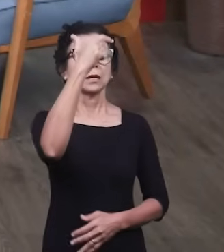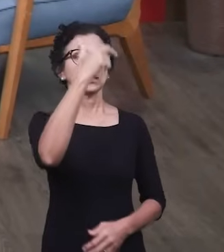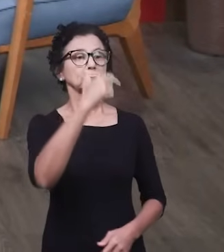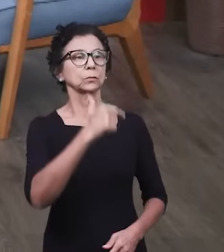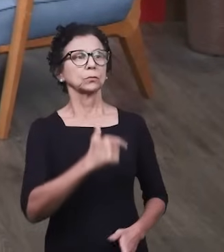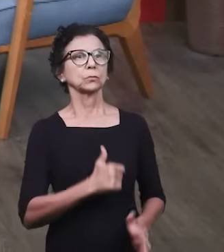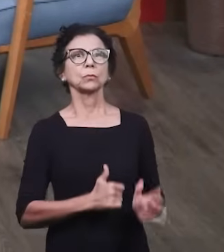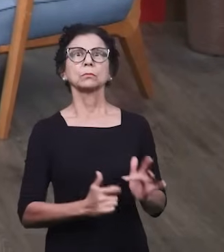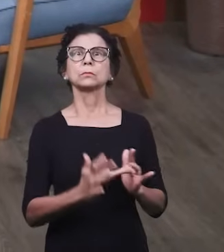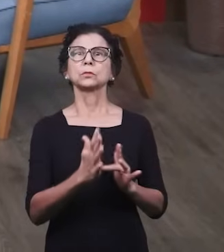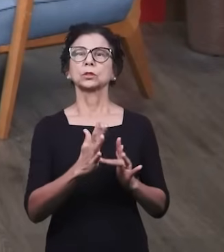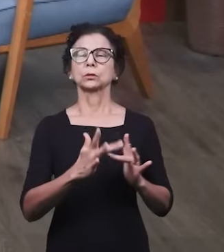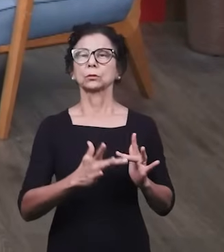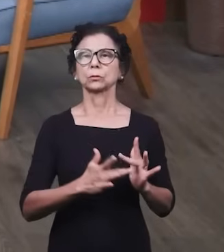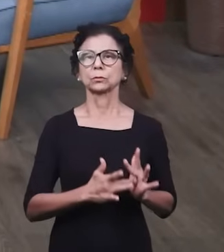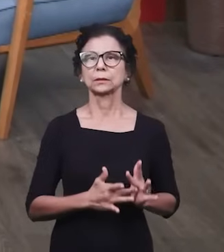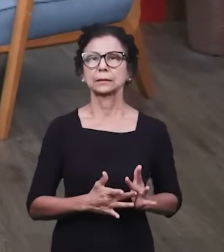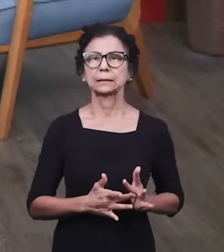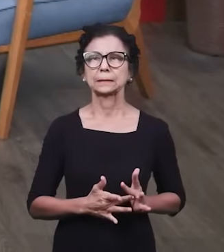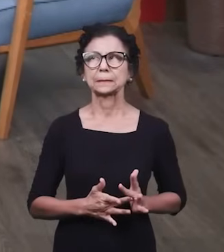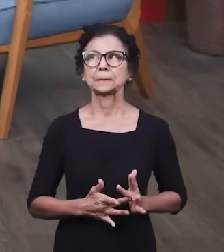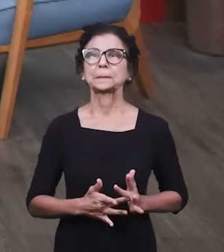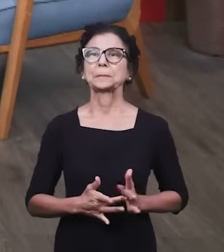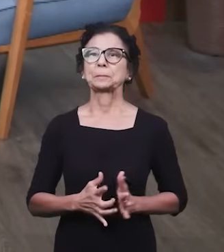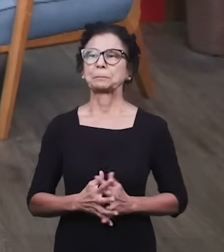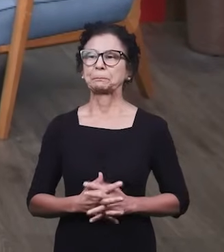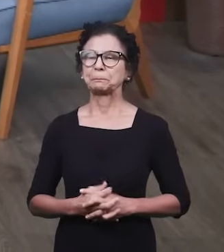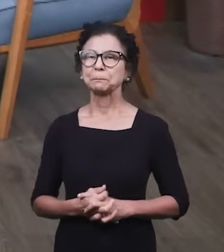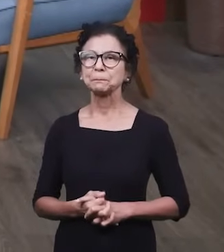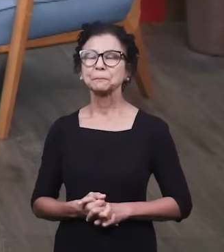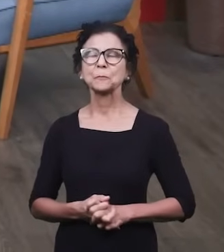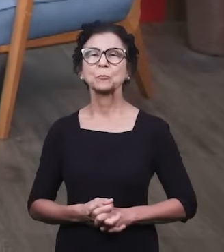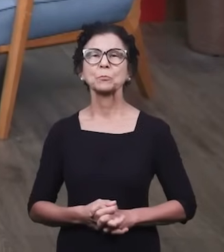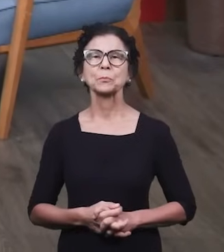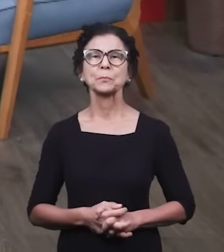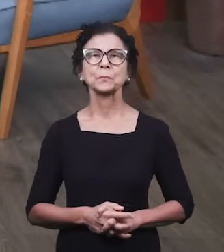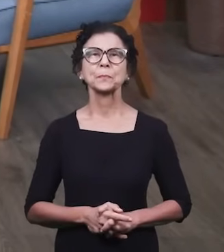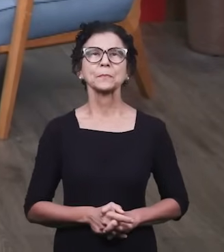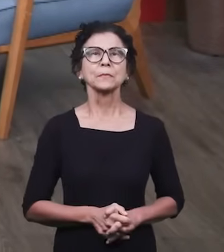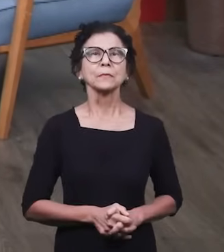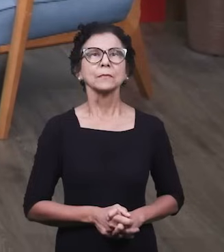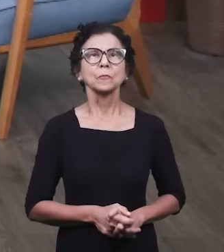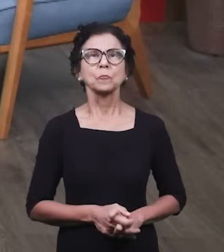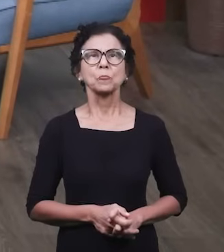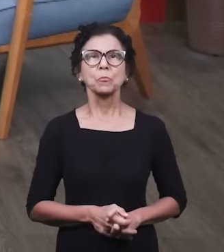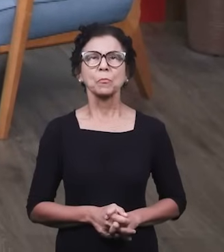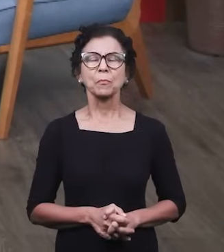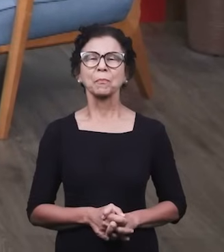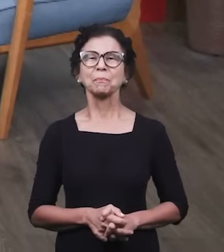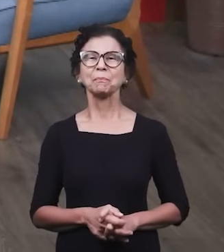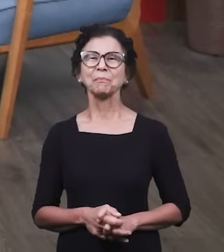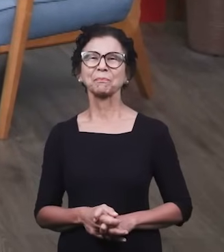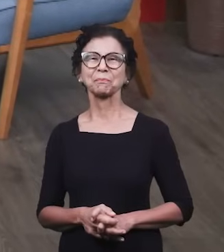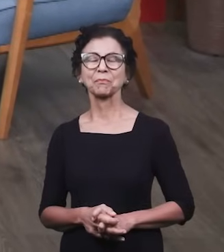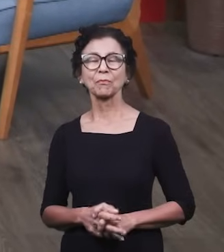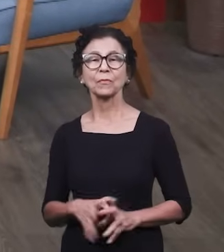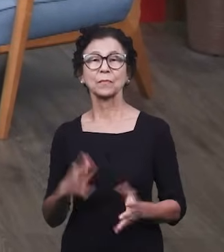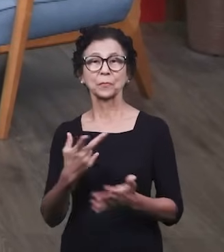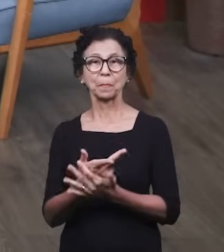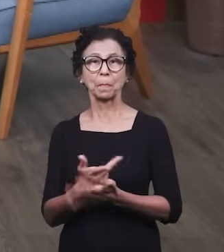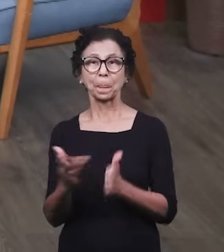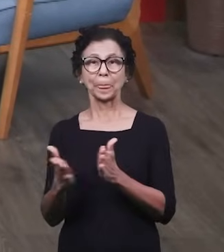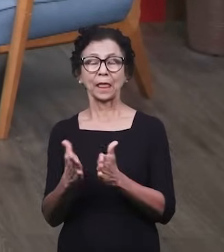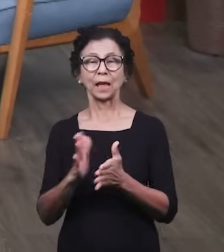isso, né? Salvação é sair das trevas para a luz. Aí a pessoa, mas Paulo não estava em trevas, era de dia, não estava em trevas, espiritualmente Era estava em